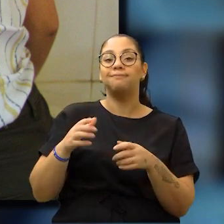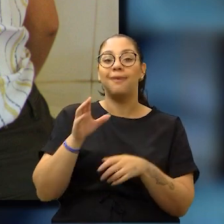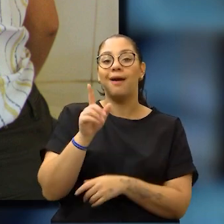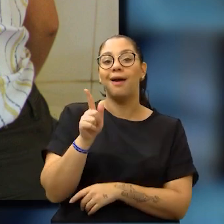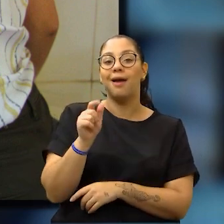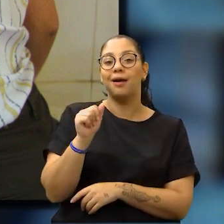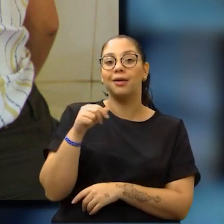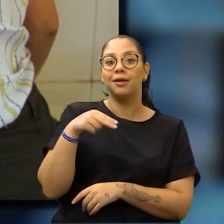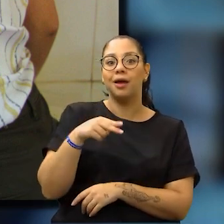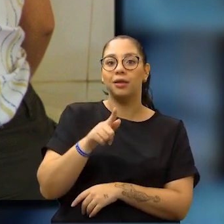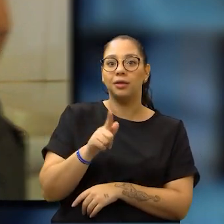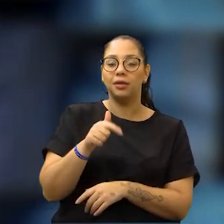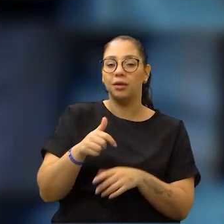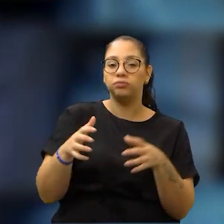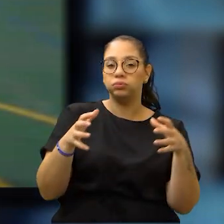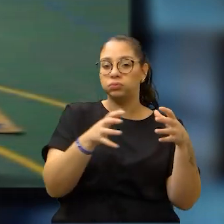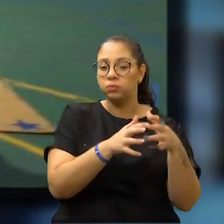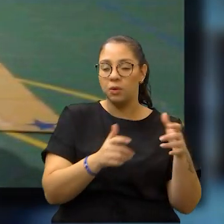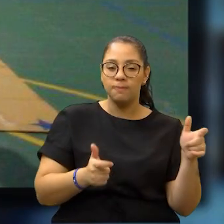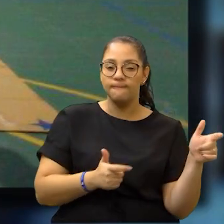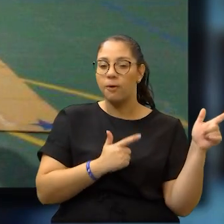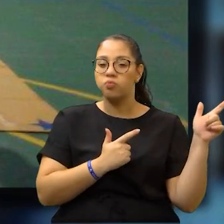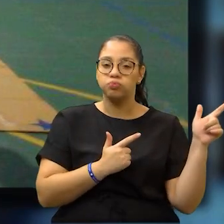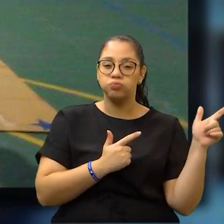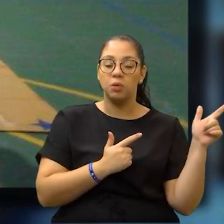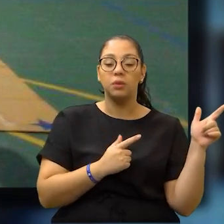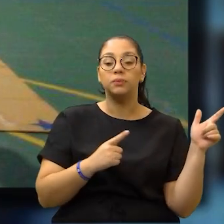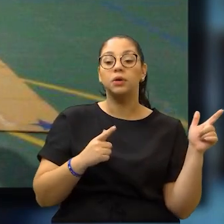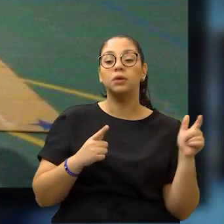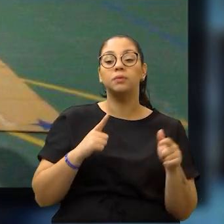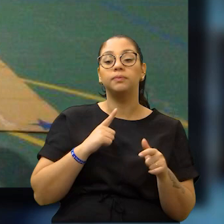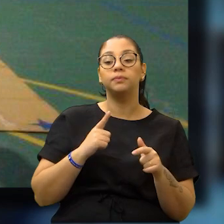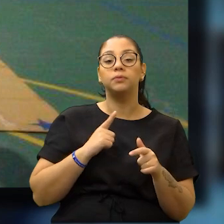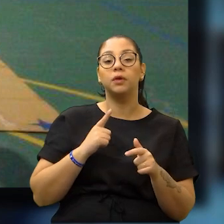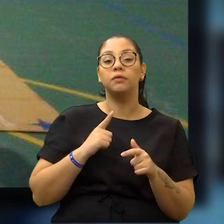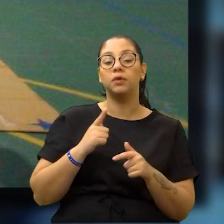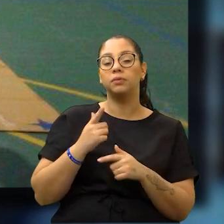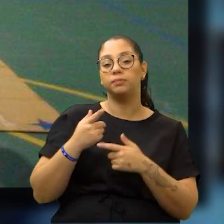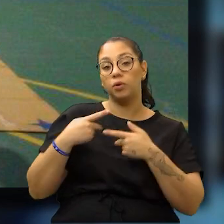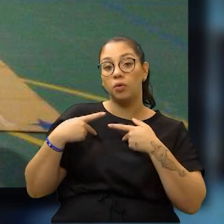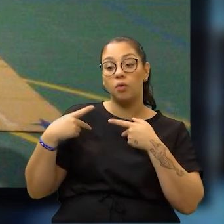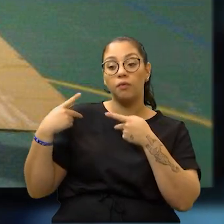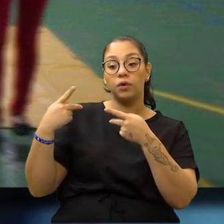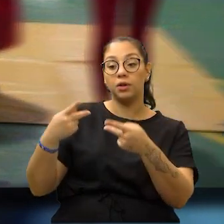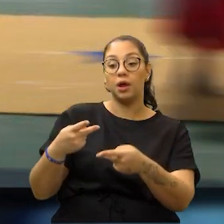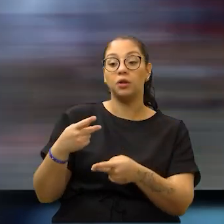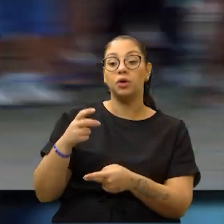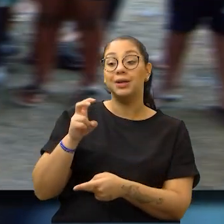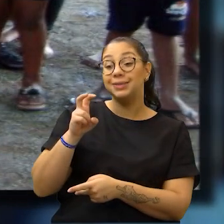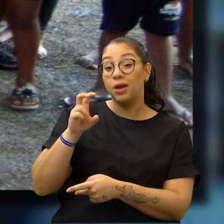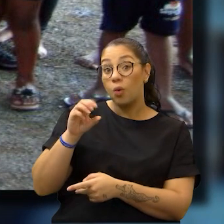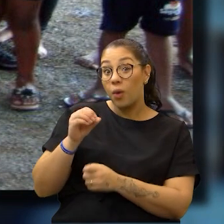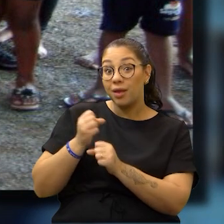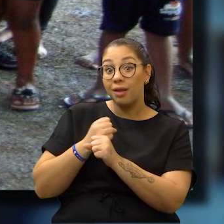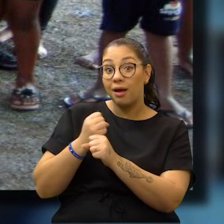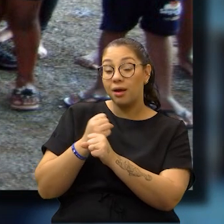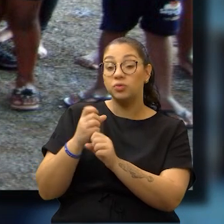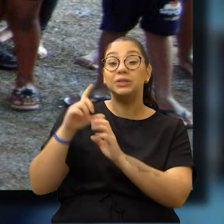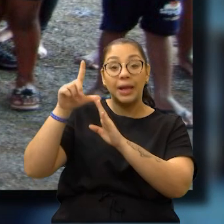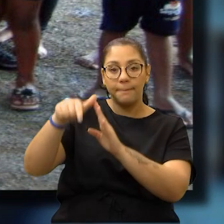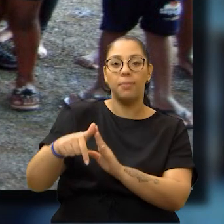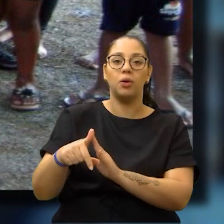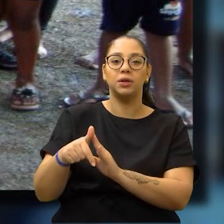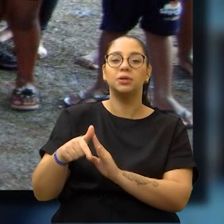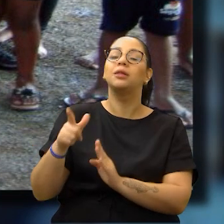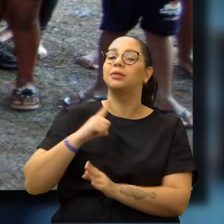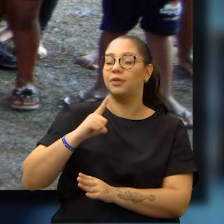No ano 2017, se eu não me engano, ele foi convidado, 50 anos depois desse